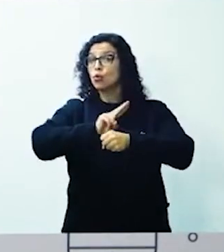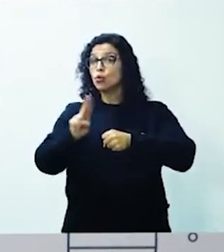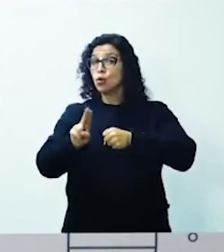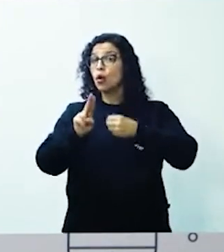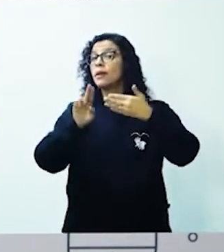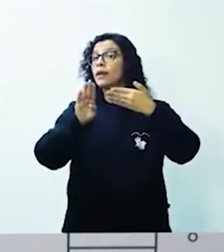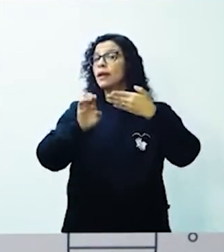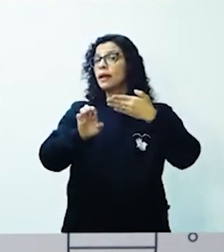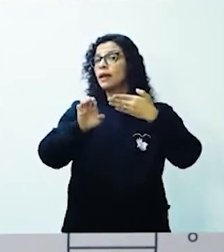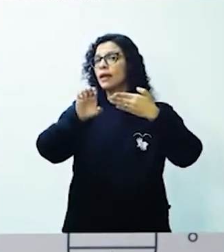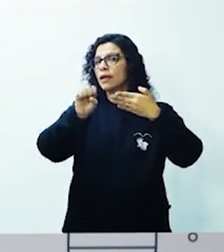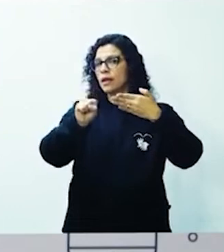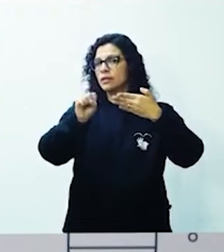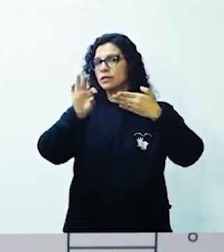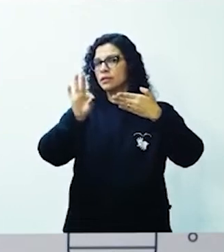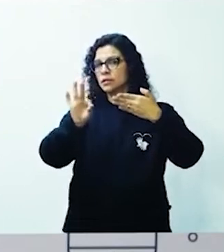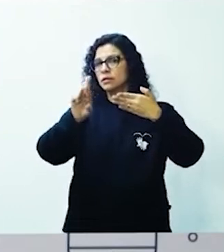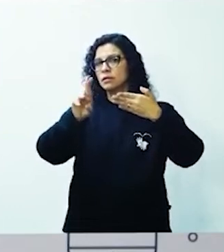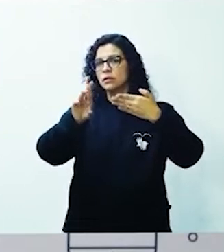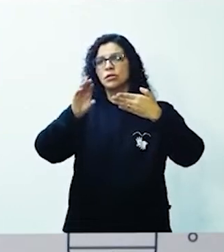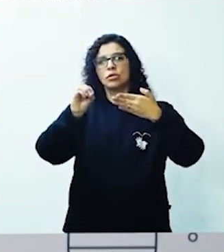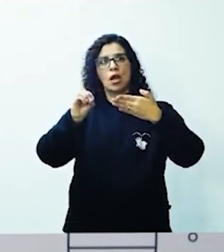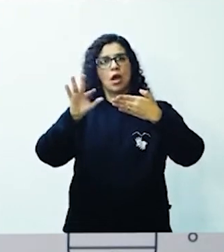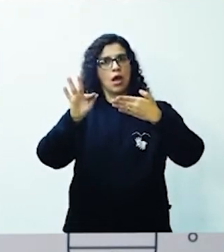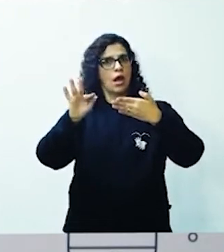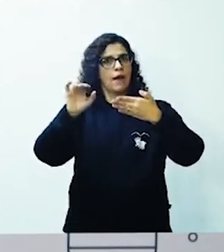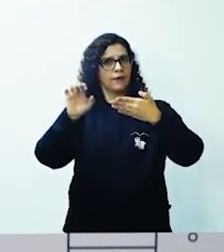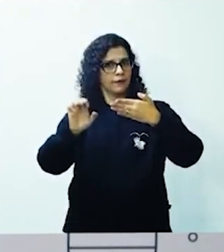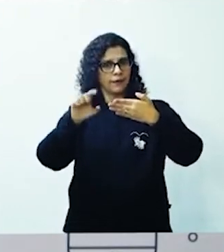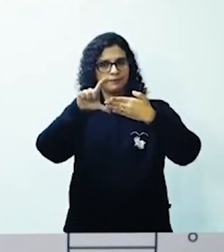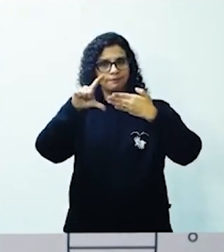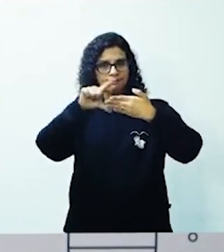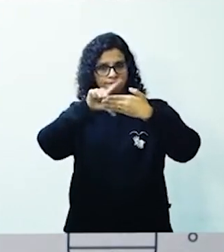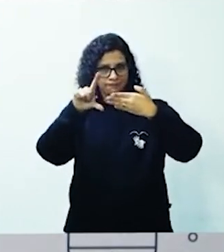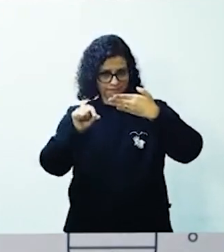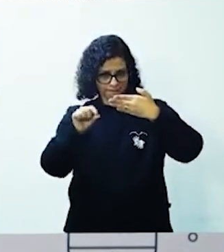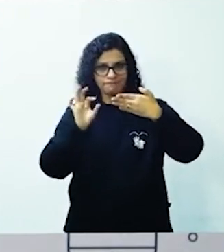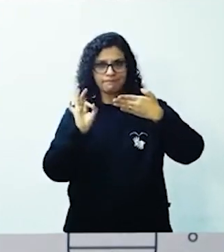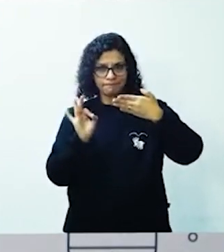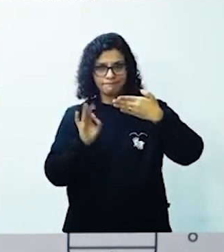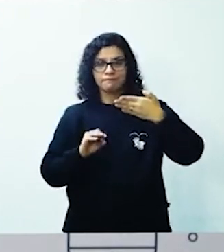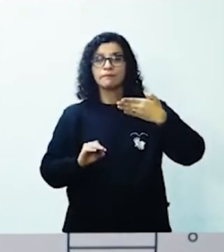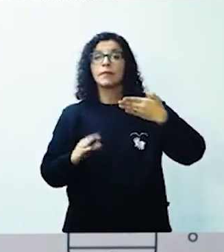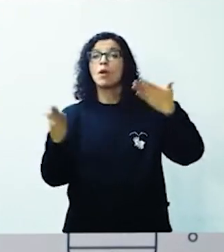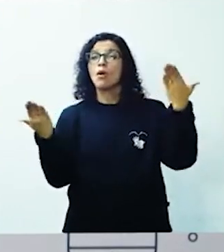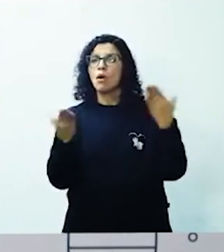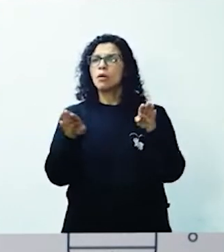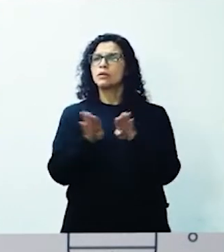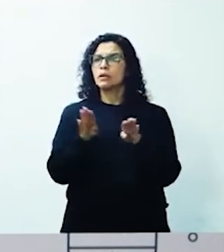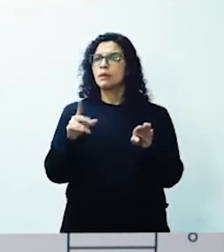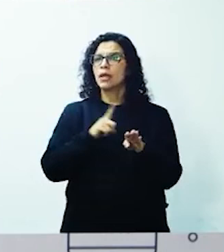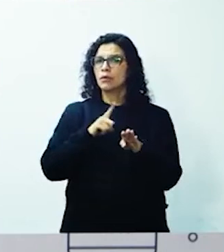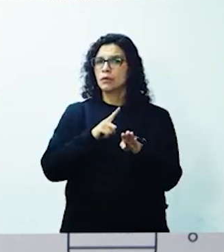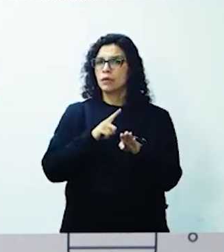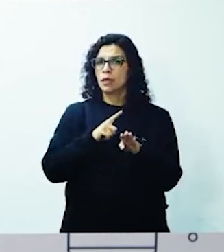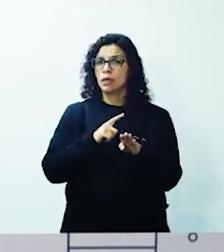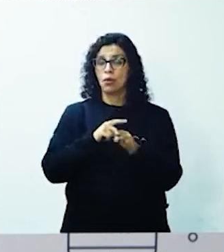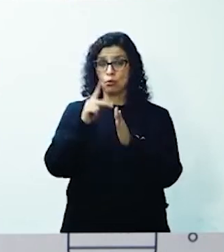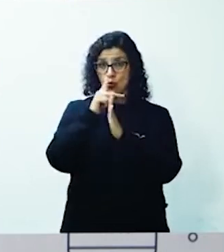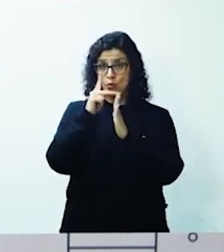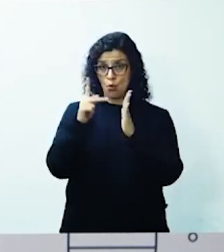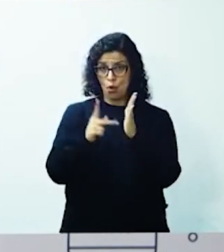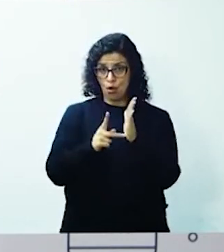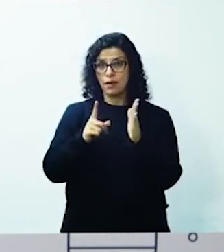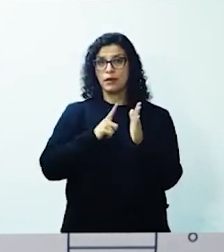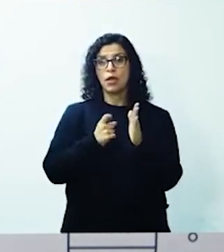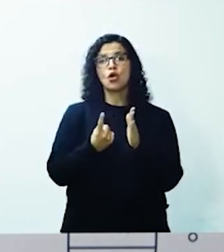vou chamar do quê? Aquilo que a gente acabou de responder? Vou chamar de estrofe. Então, eu tenho um poema